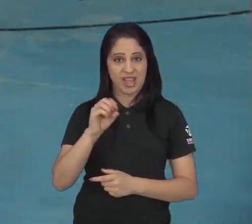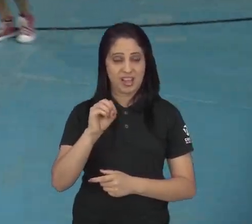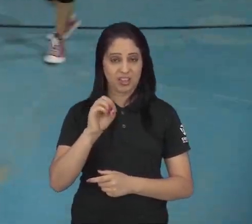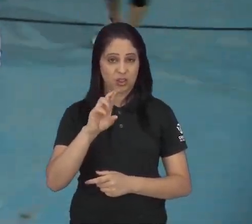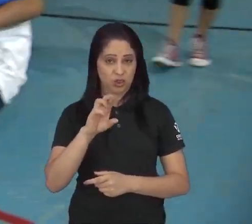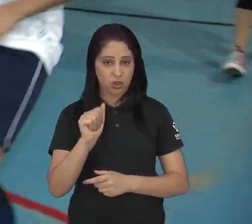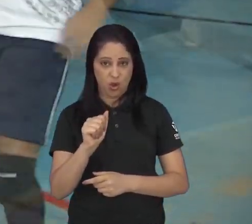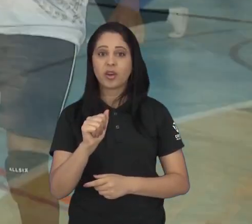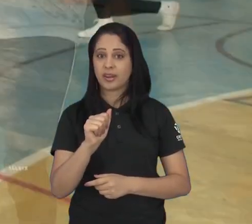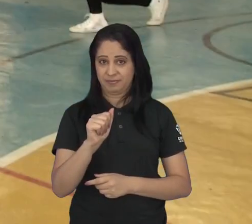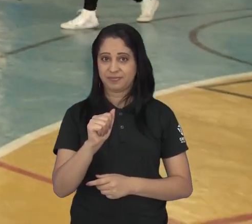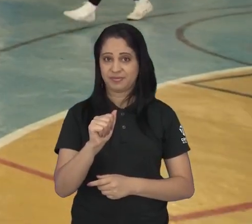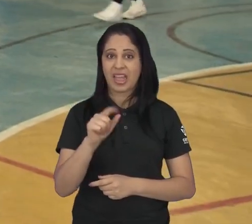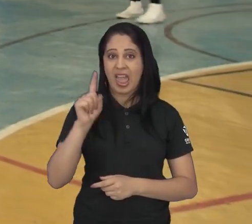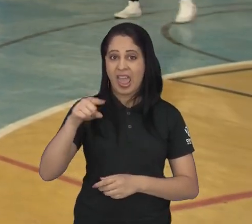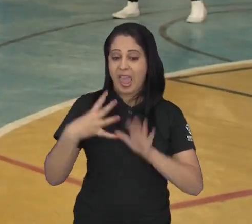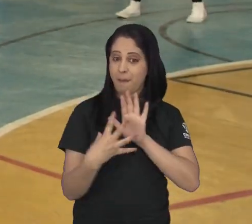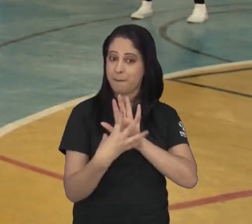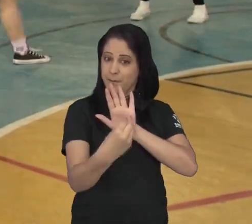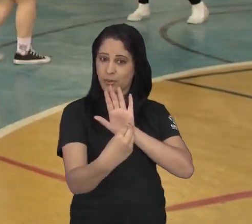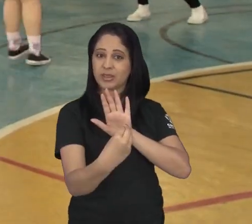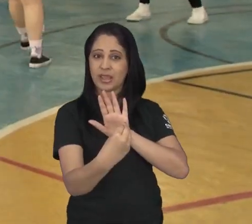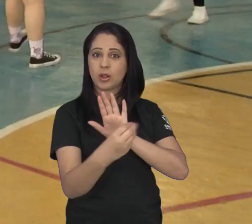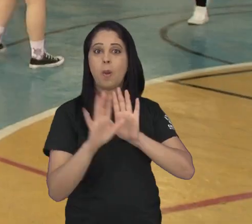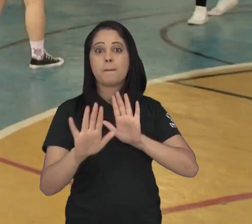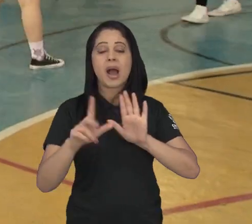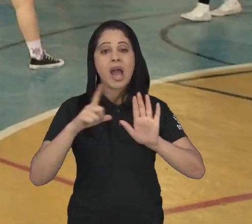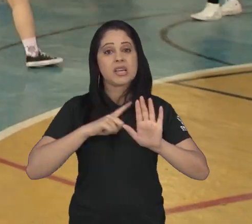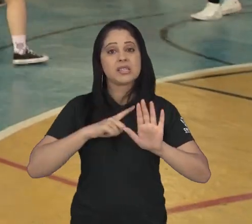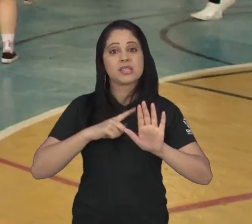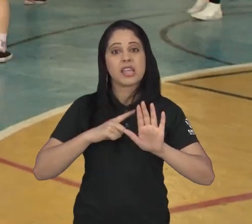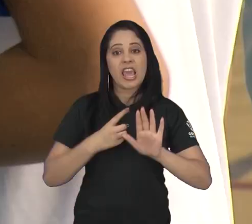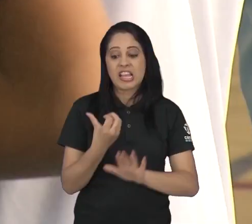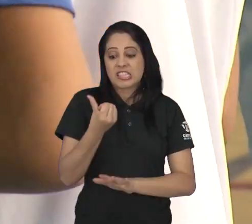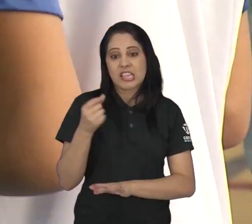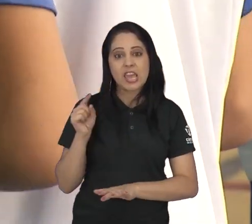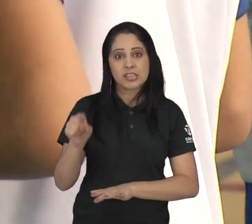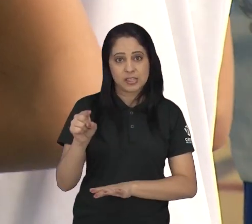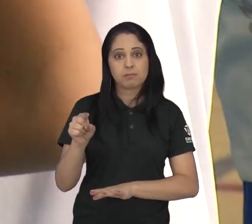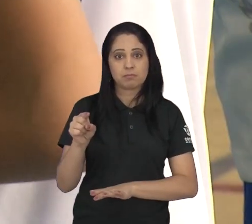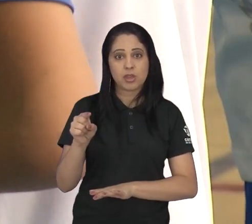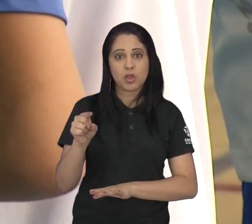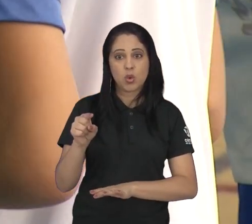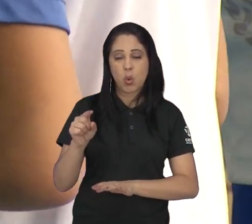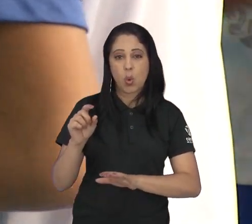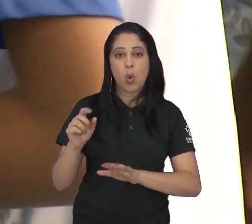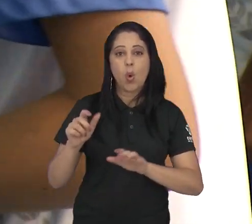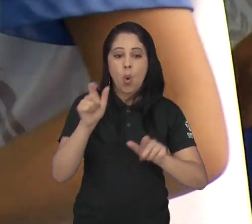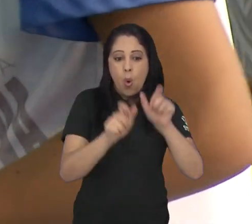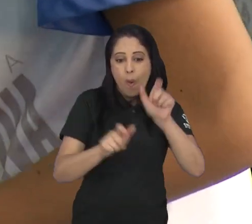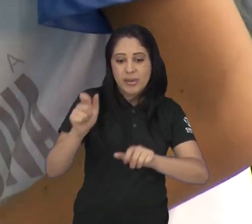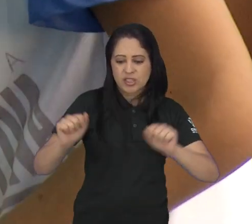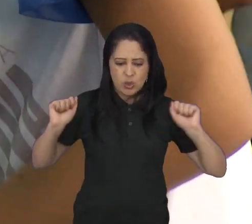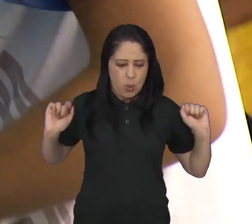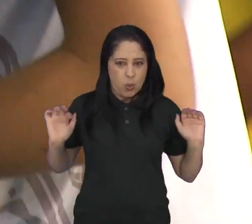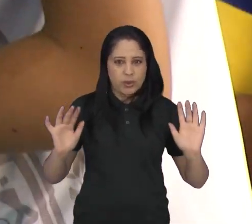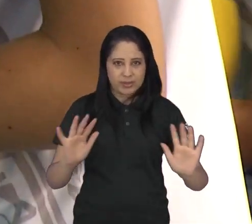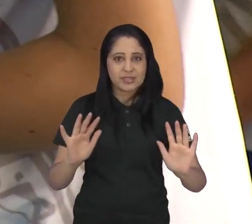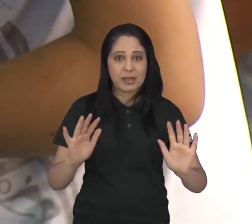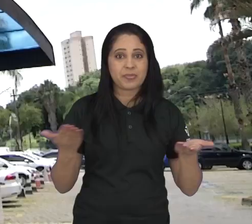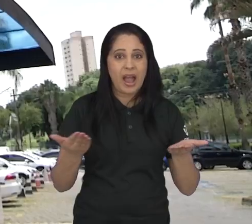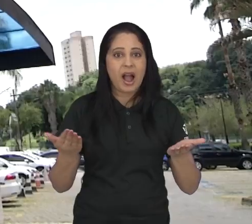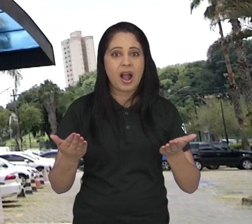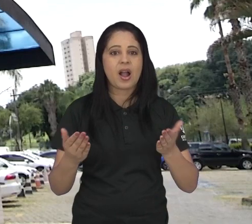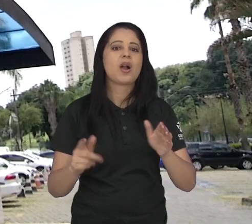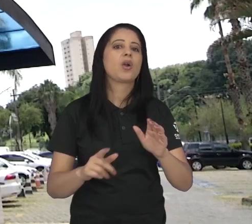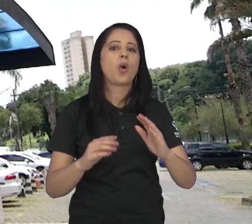dos 6 mil jovens que hoje participam do programa Escola ativa criada em 2017 a ideia virou lei no ano